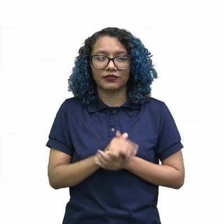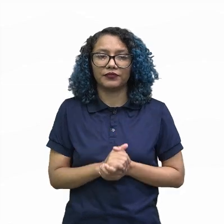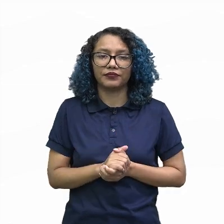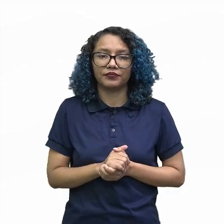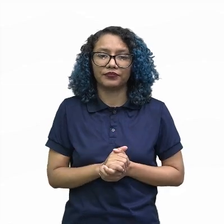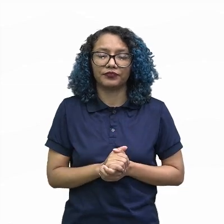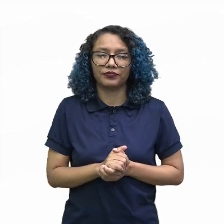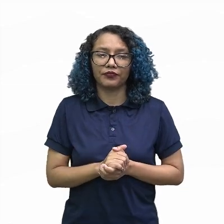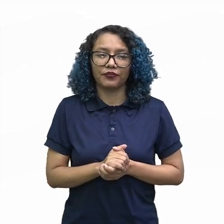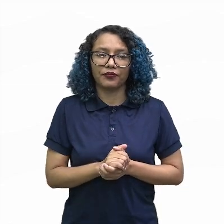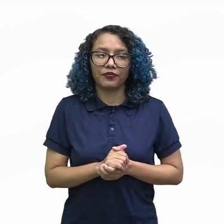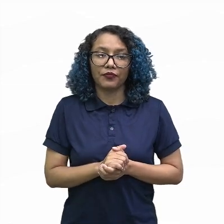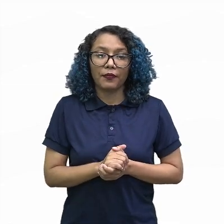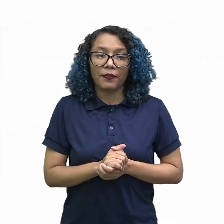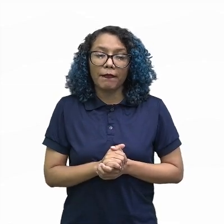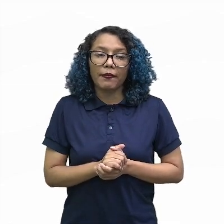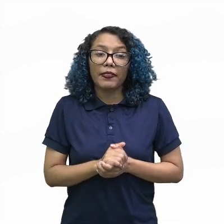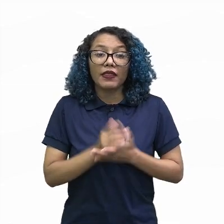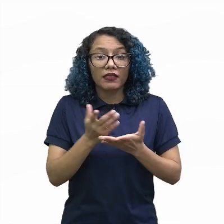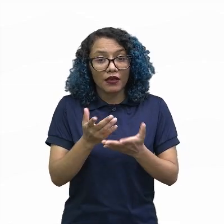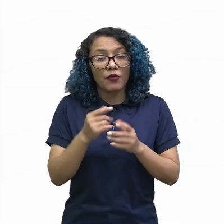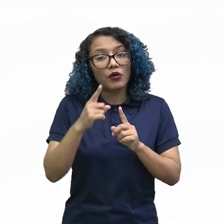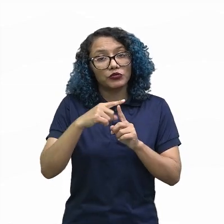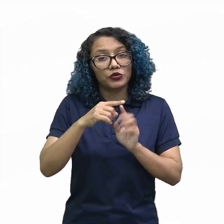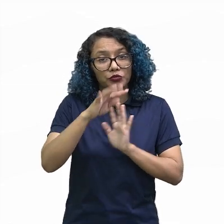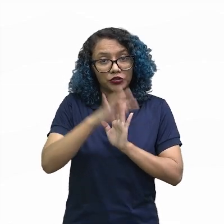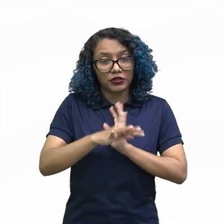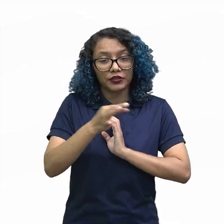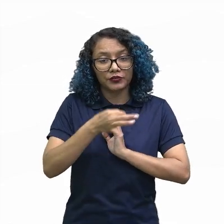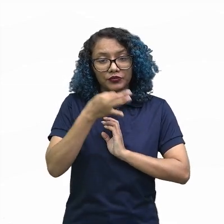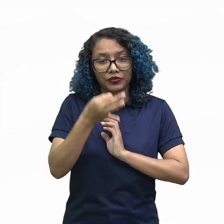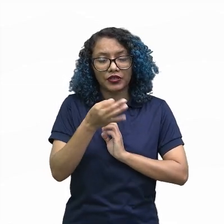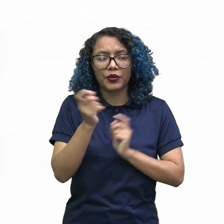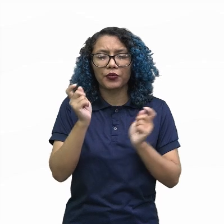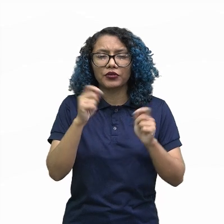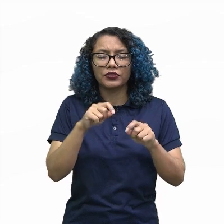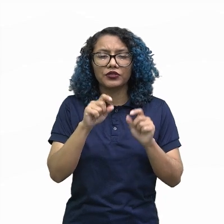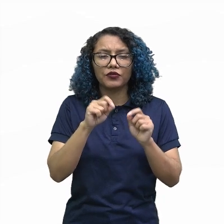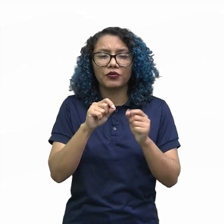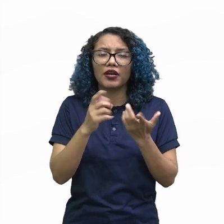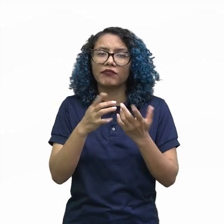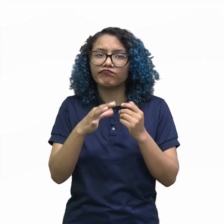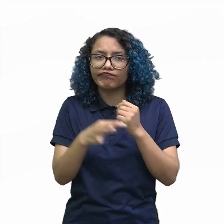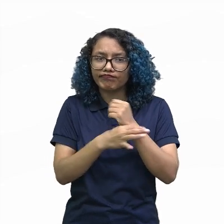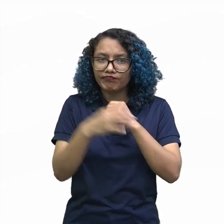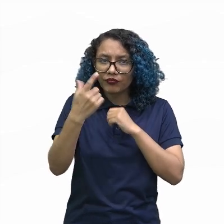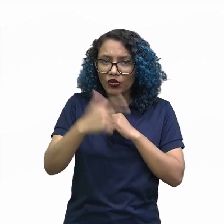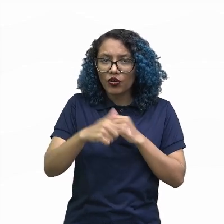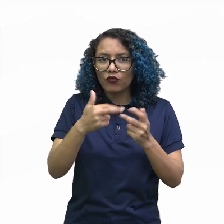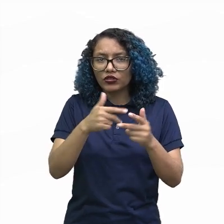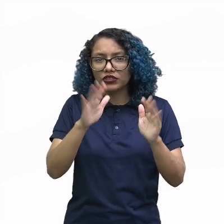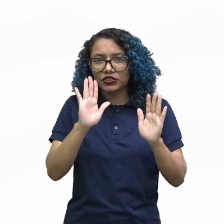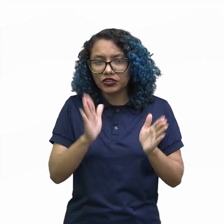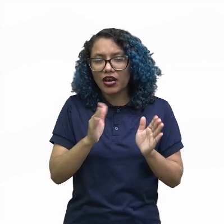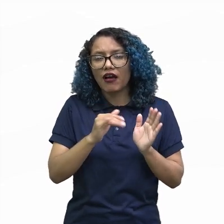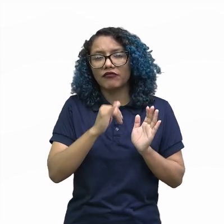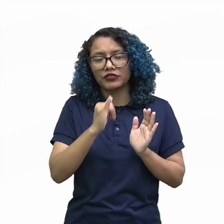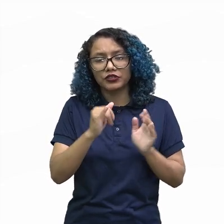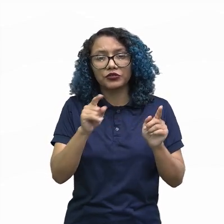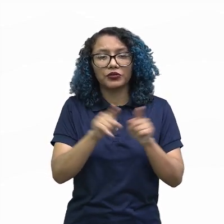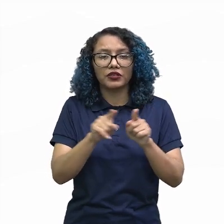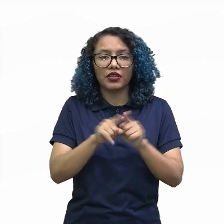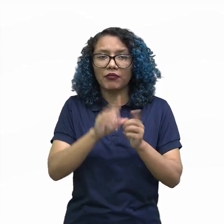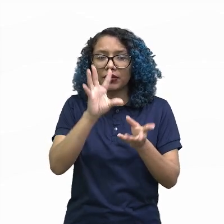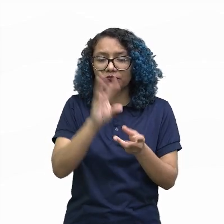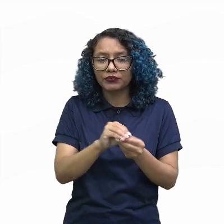texto argumentativo, que pode, aí, na sua conclusão, reforçar o que foi dito, sintetizar, e também temos textos,